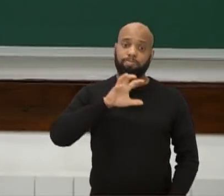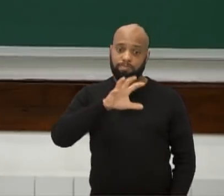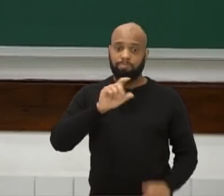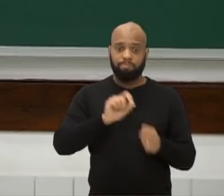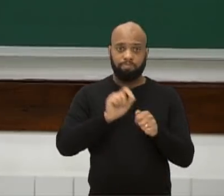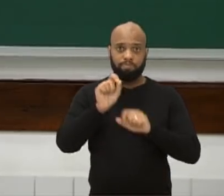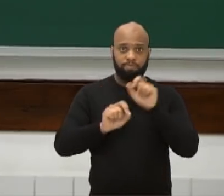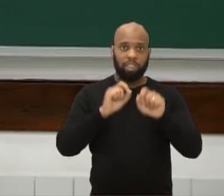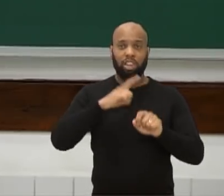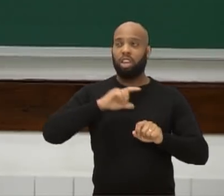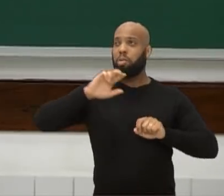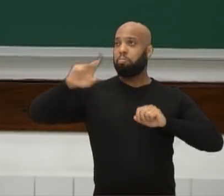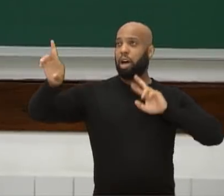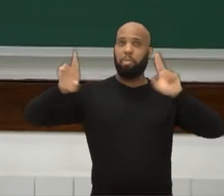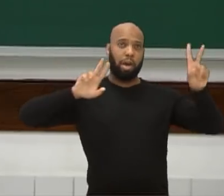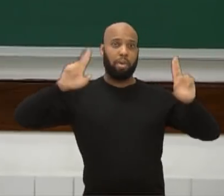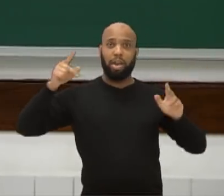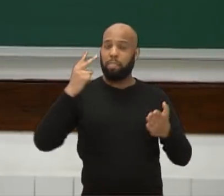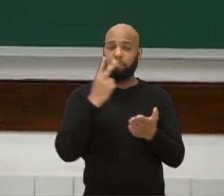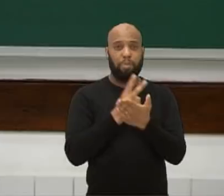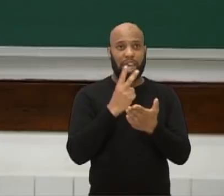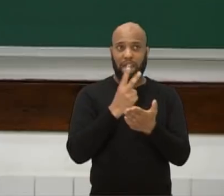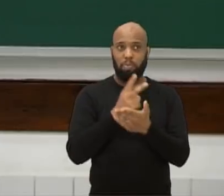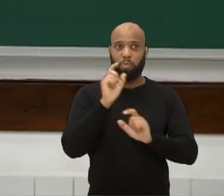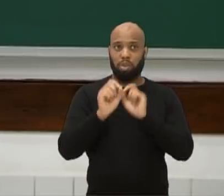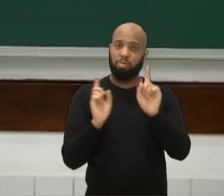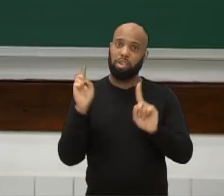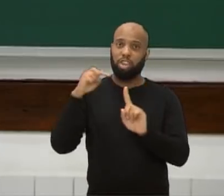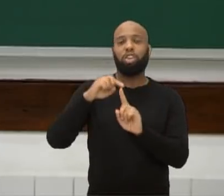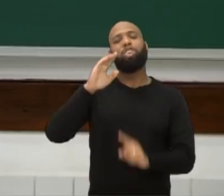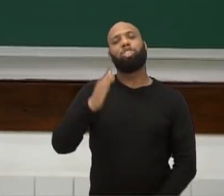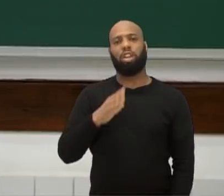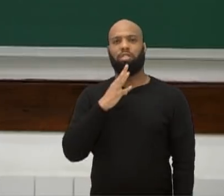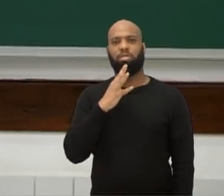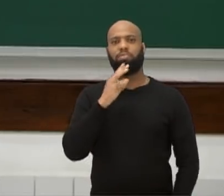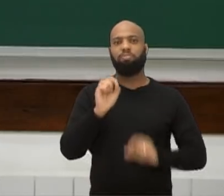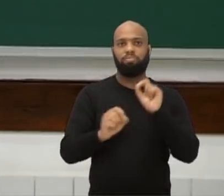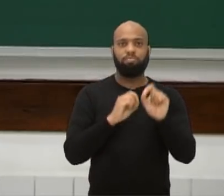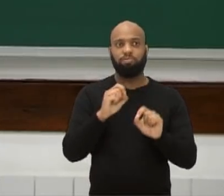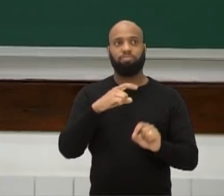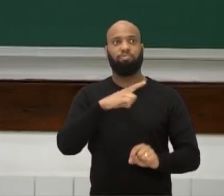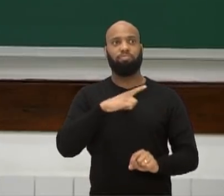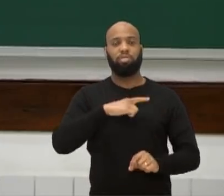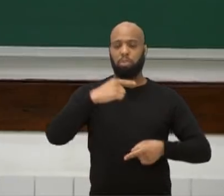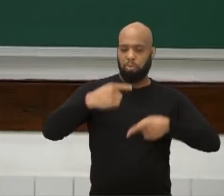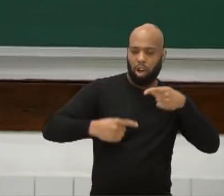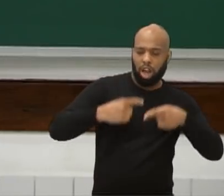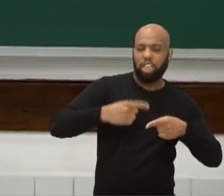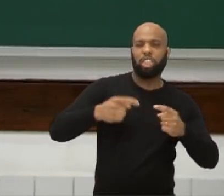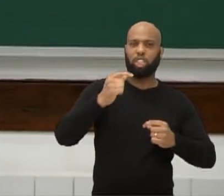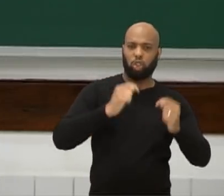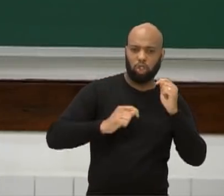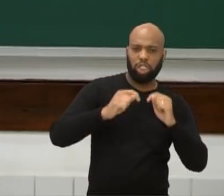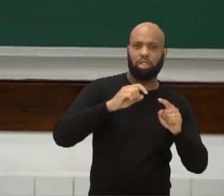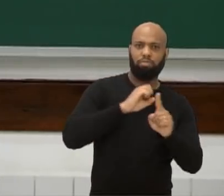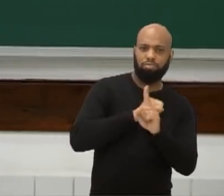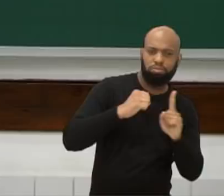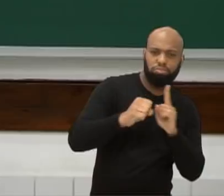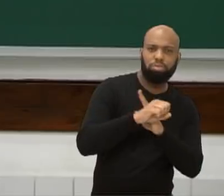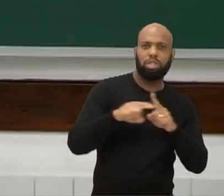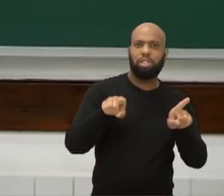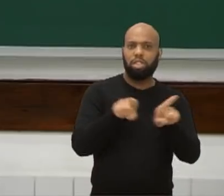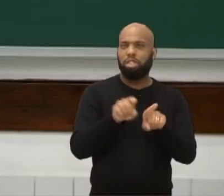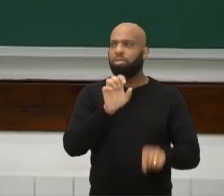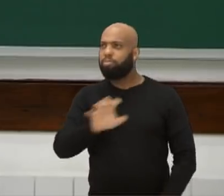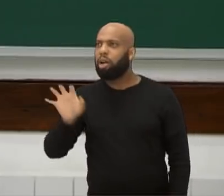uma diversidade exatamente nesse objetivo que já é um velho conhecido nosso. Uma diversidade política, social,